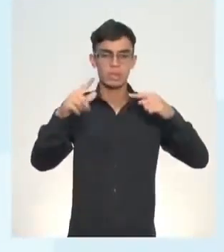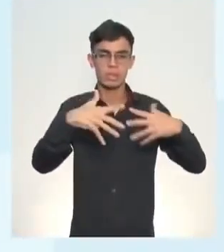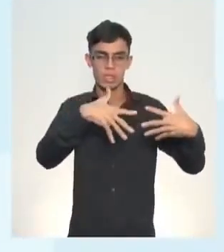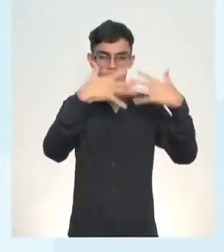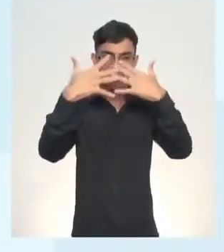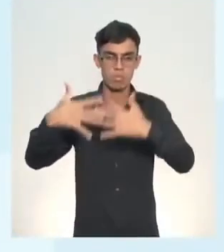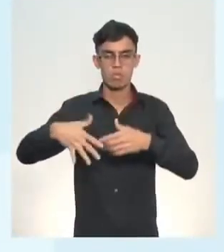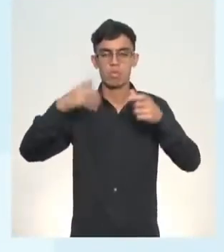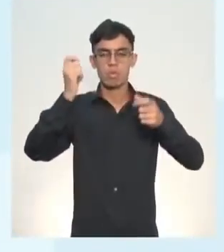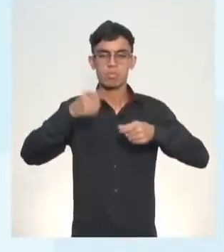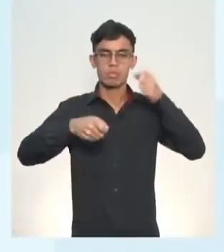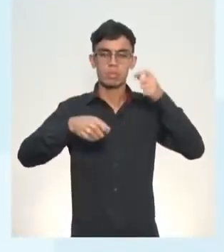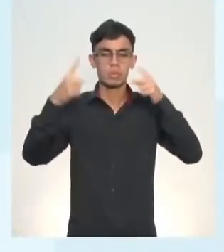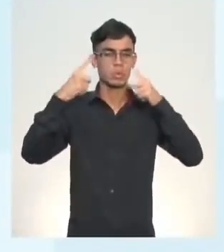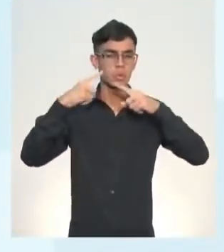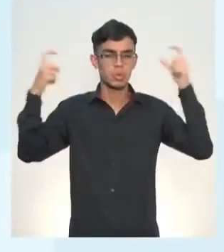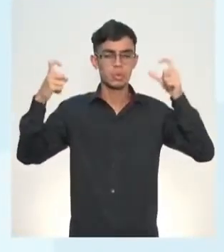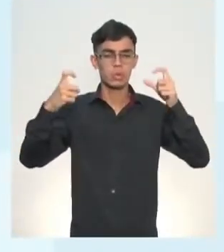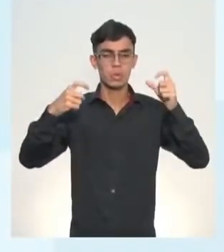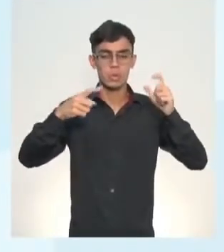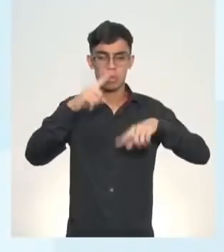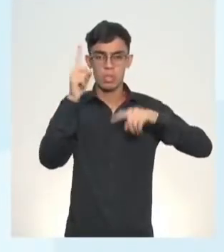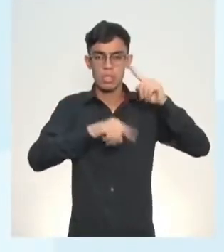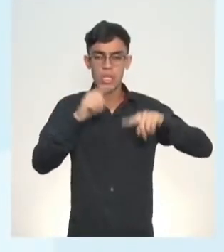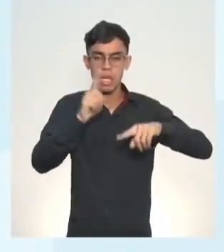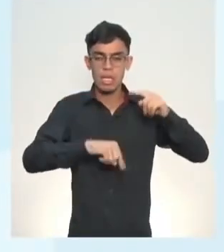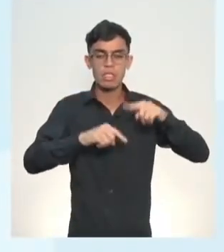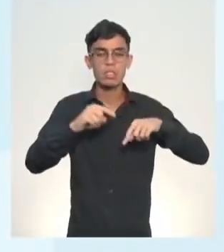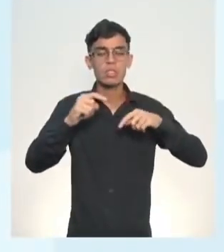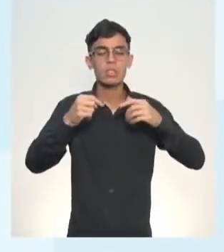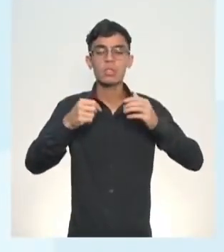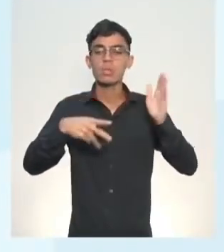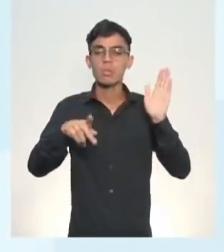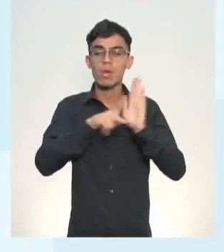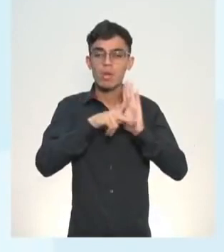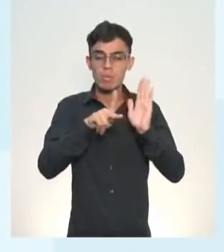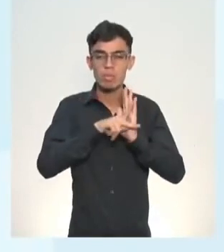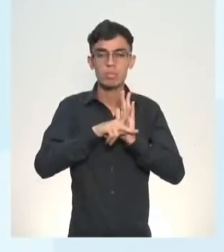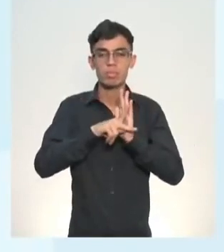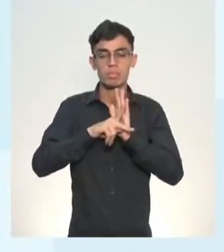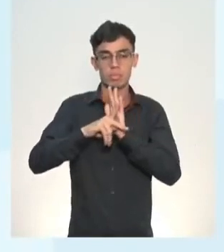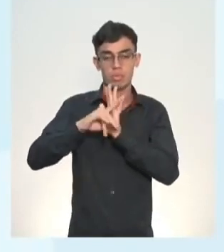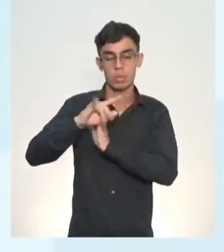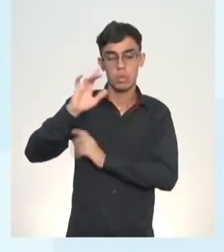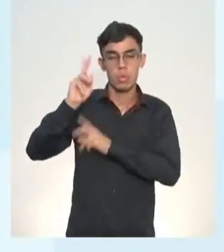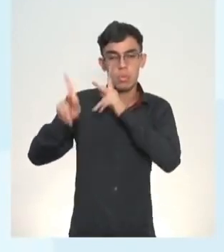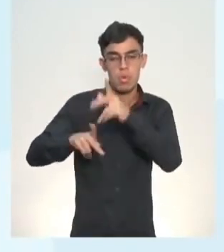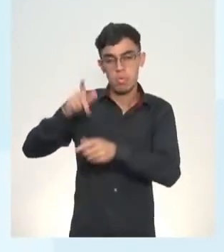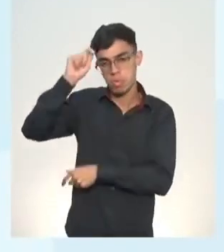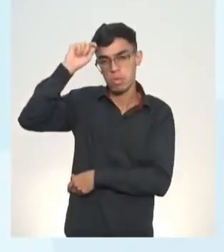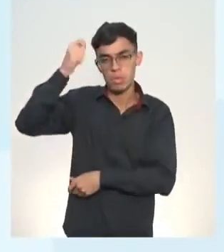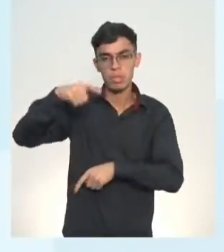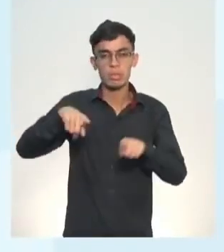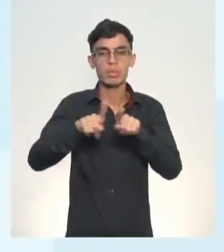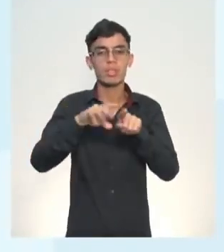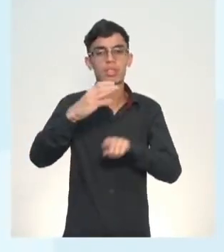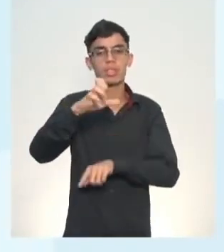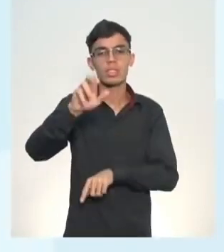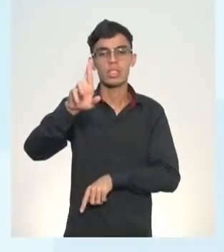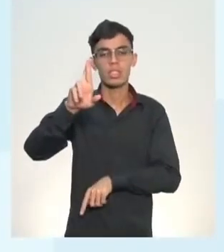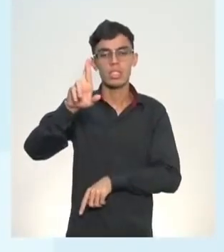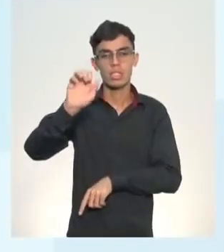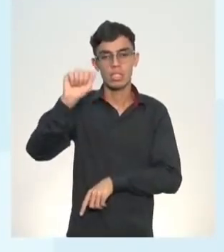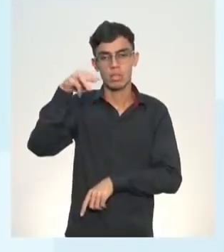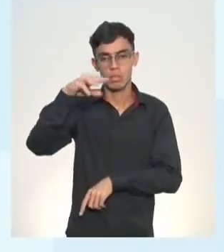percussão dos instrumentos africanos, né? Ok, muito bom, professor Jefferson. O professor Gilberto citou a cerâmica, né? A cerâmica